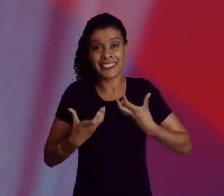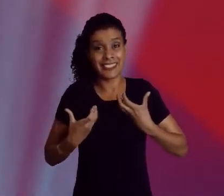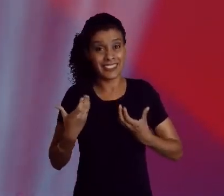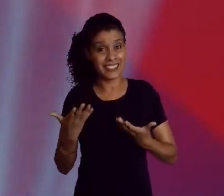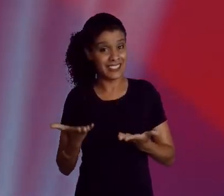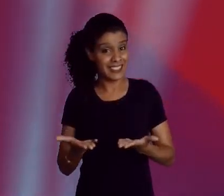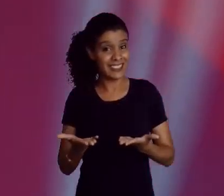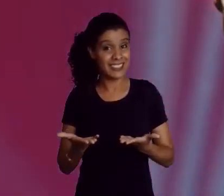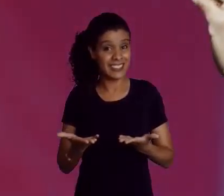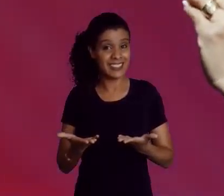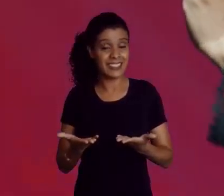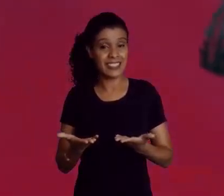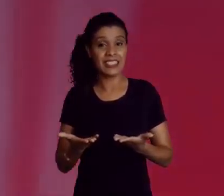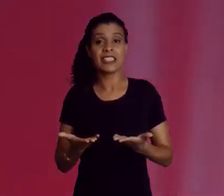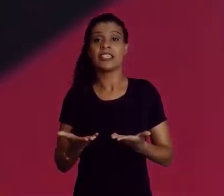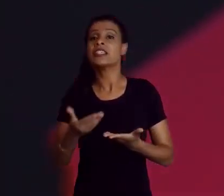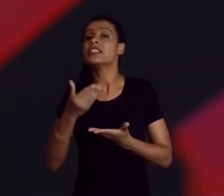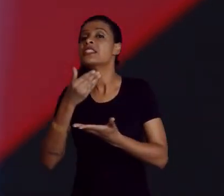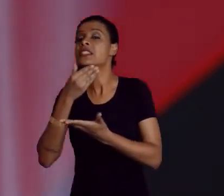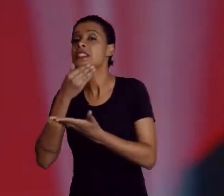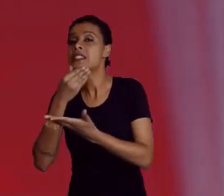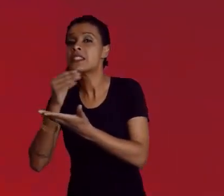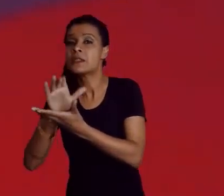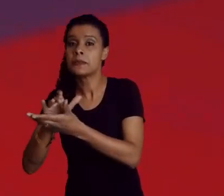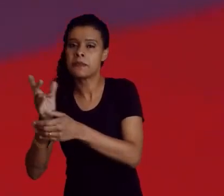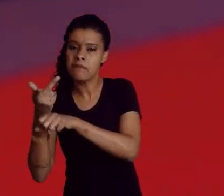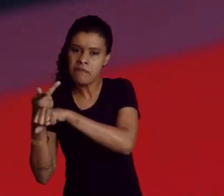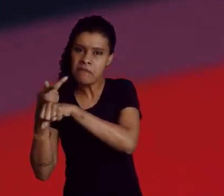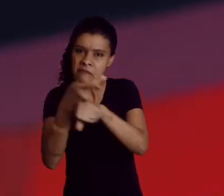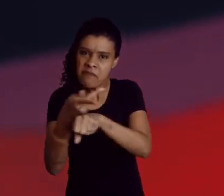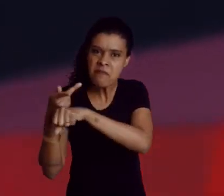Se os irmãos quiserem procurar a esposa, Deus que dê misericórdia para as mulheres.